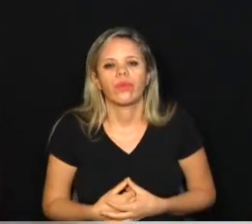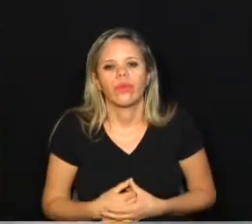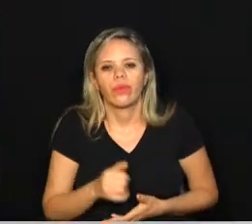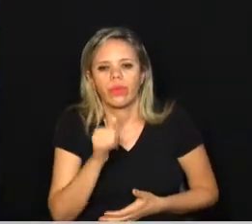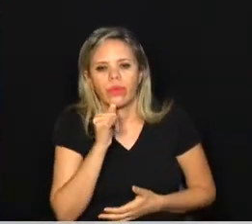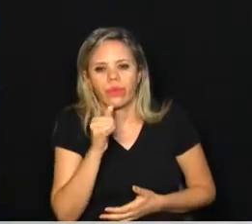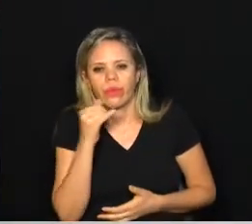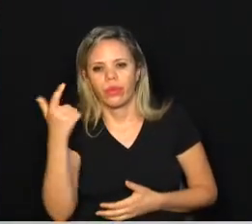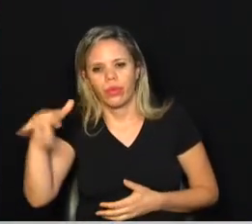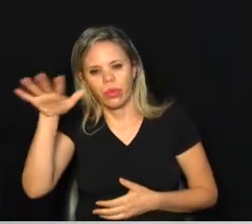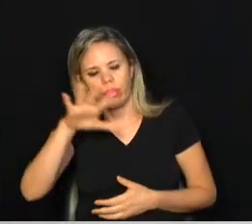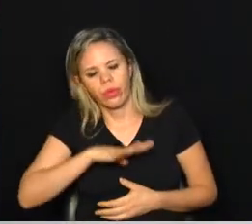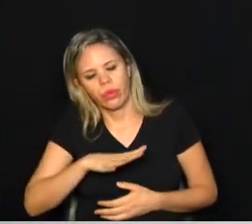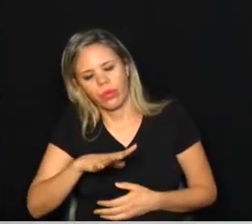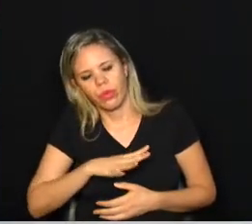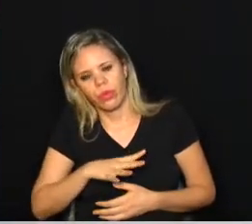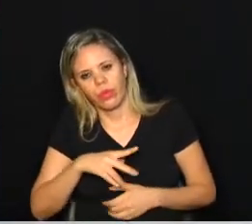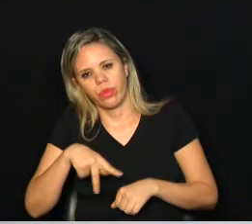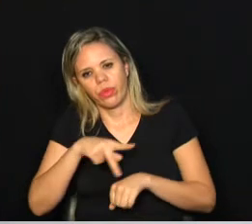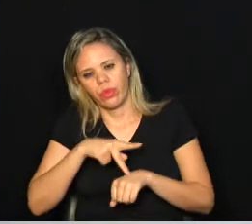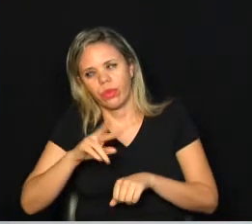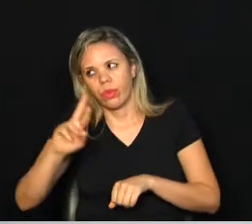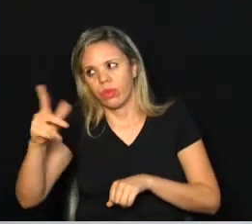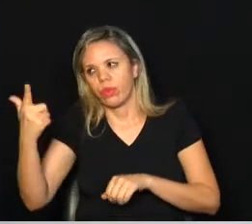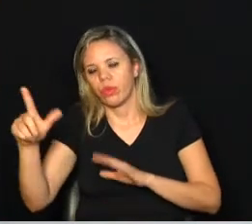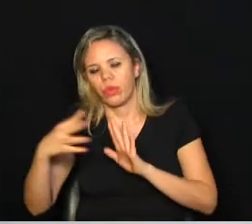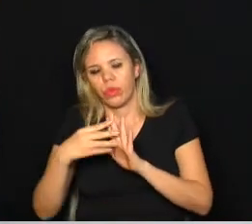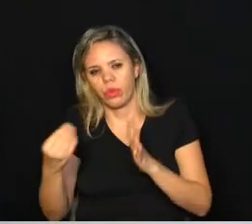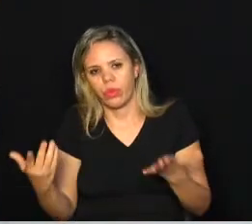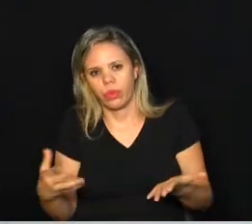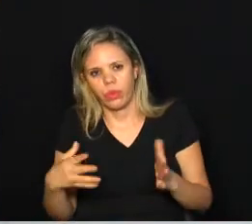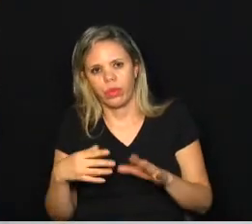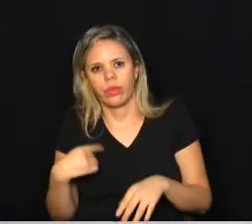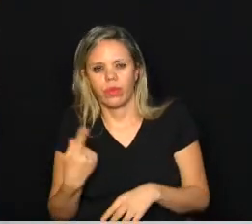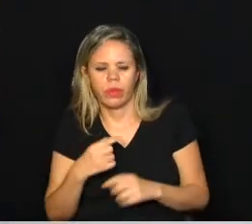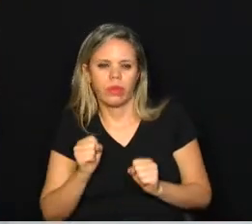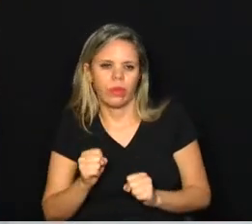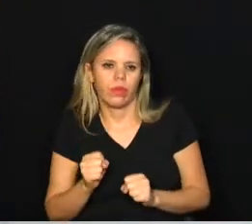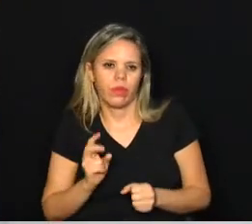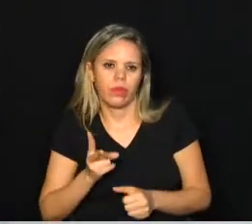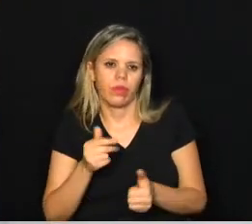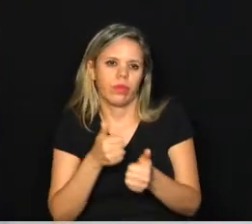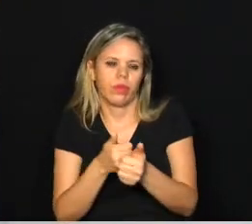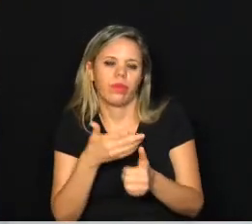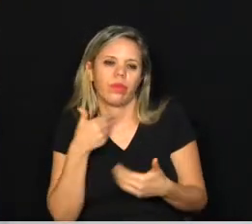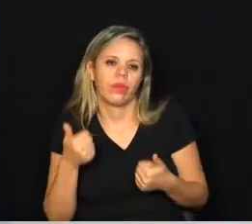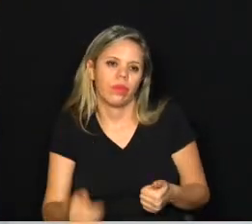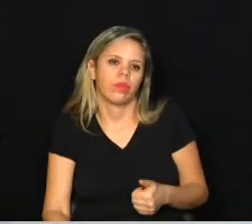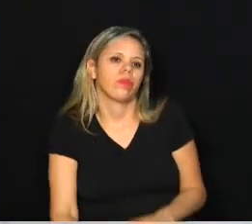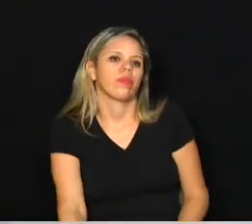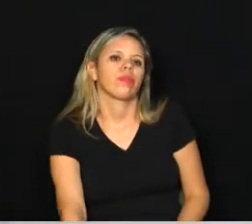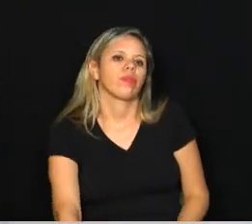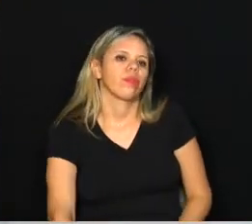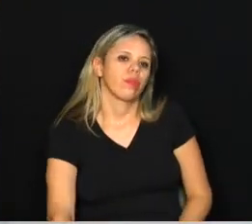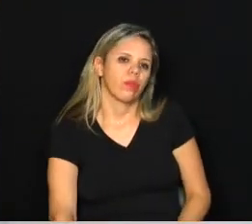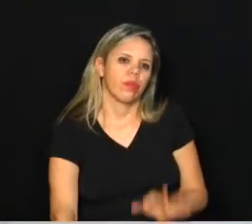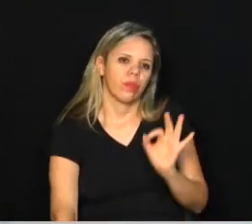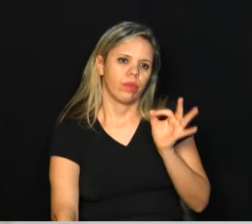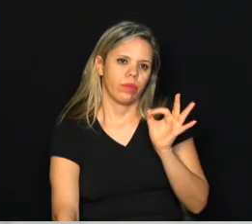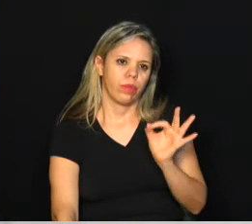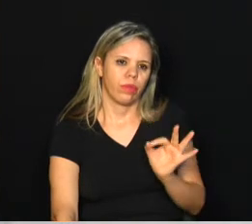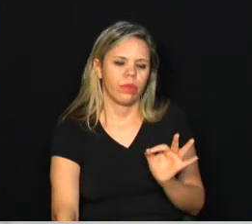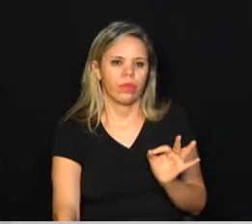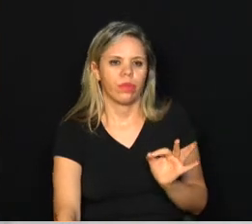exemplos de outras cidades, de outros países, e que a gente pode seguir, pode melhorar. E, com certeza,